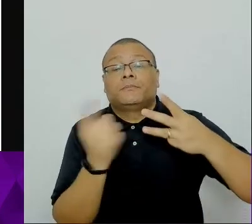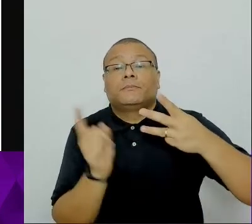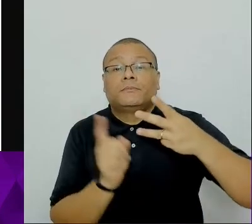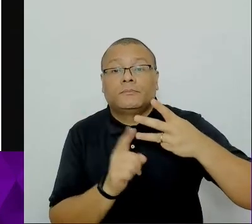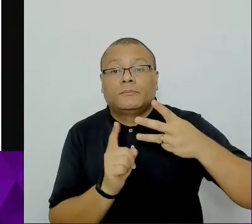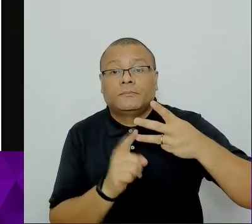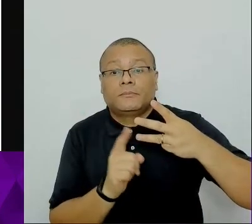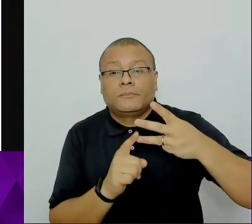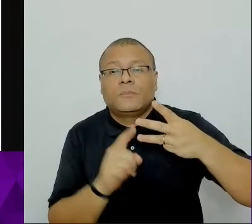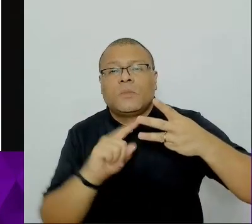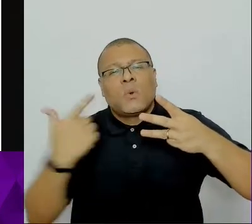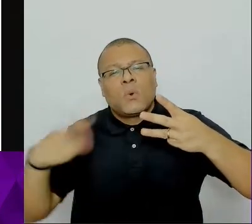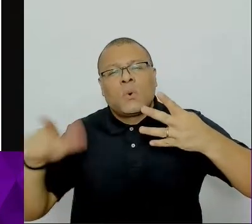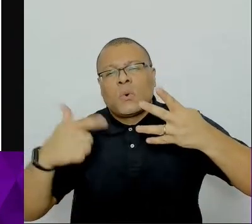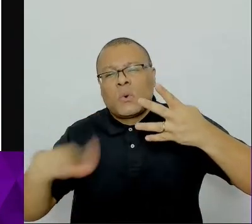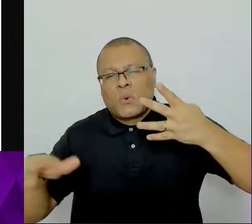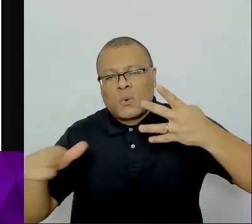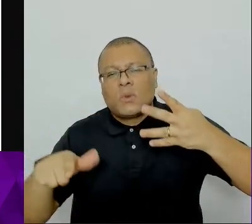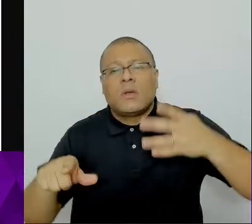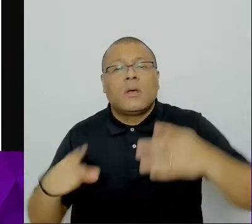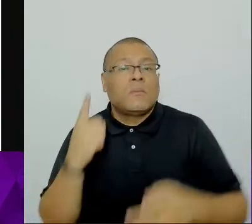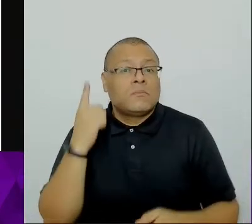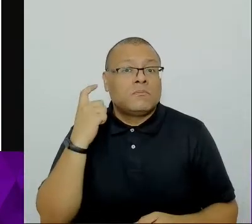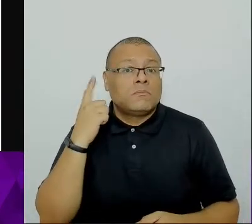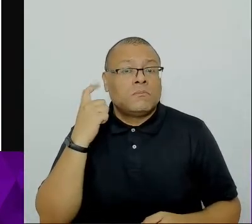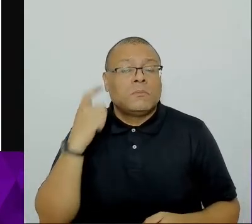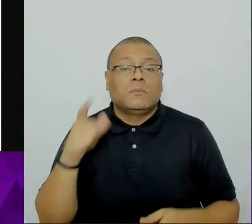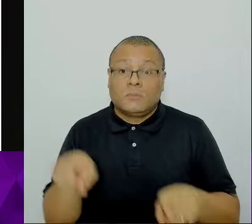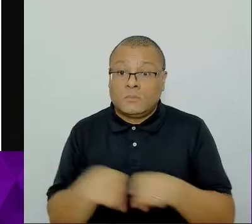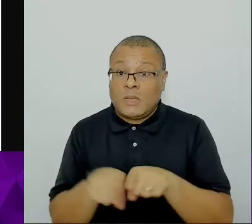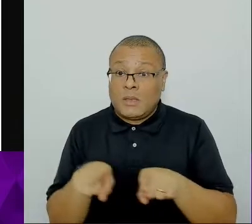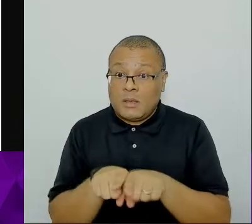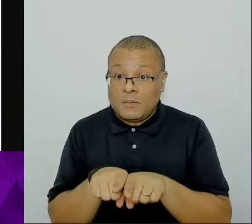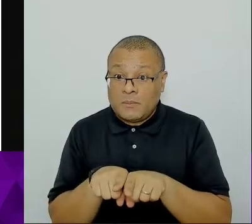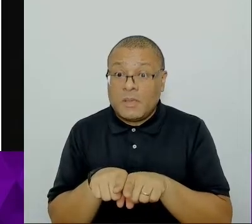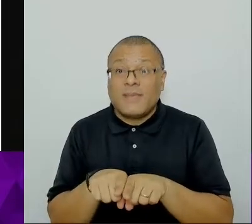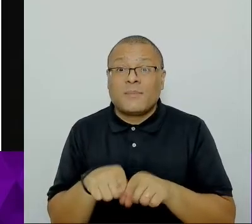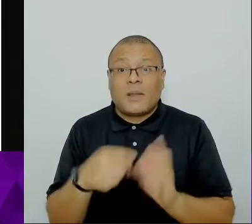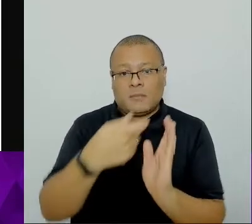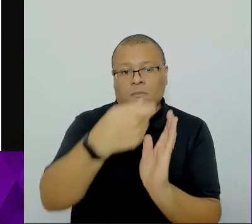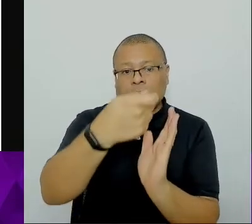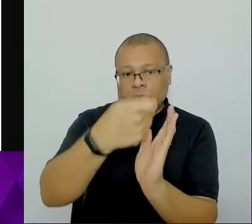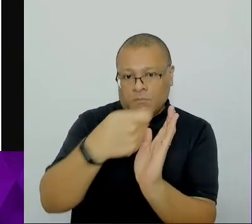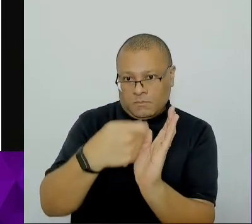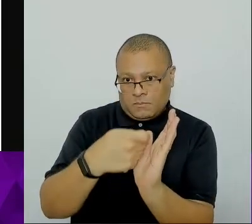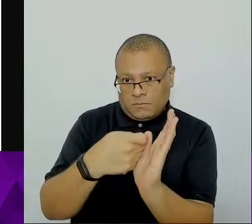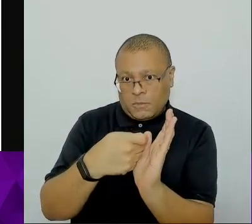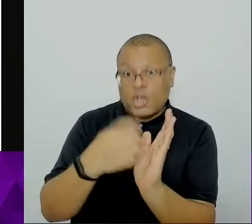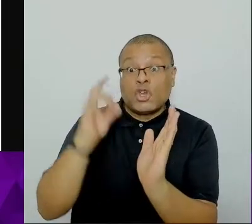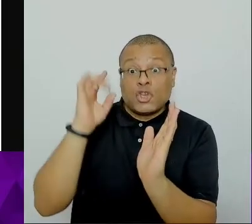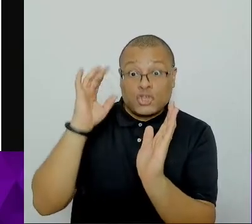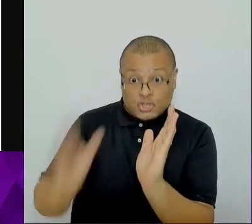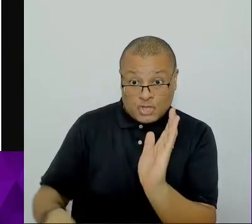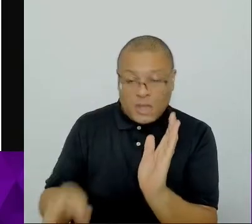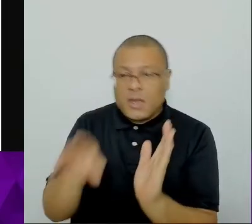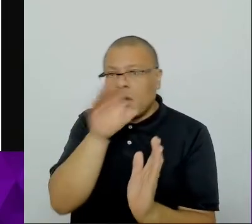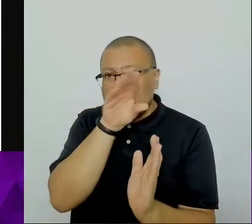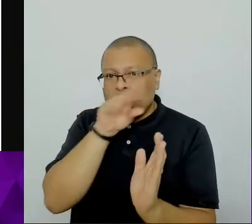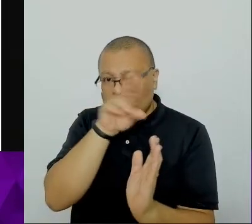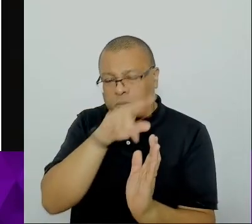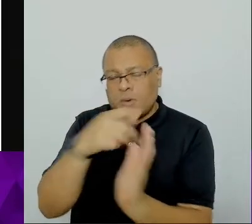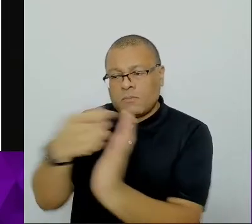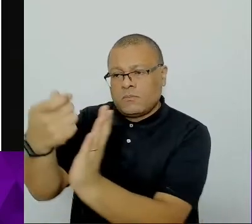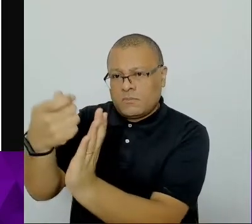Tem outros modelos também acústicos, tem modelos para pós-processamento, né, desse texto, após o reconhecimento de fala, então, os